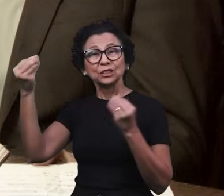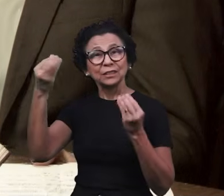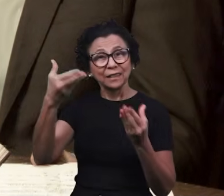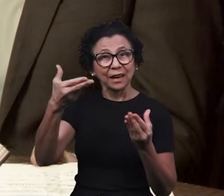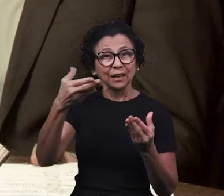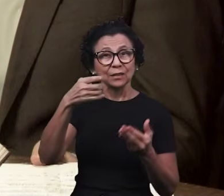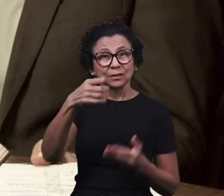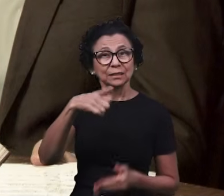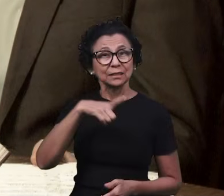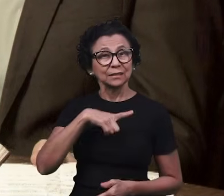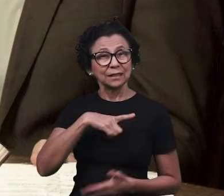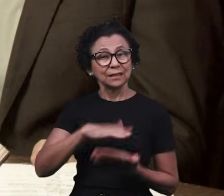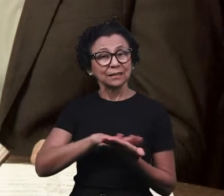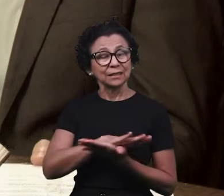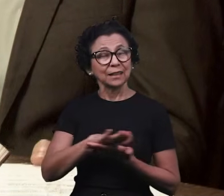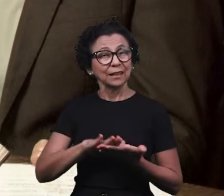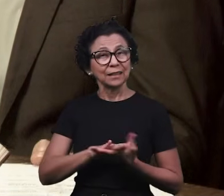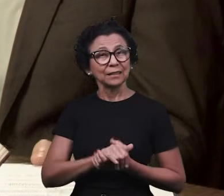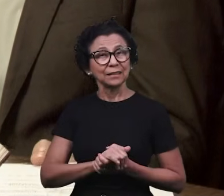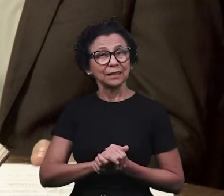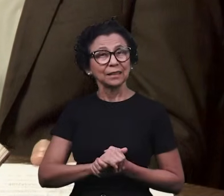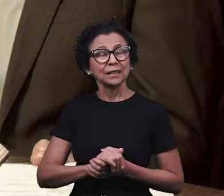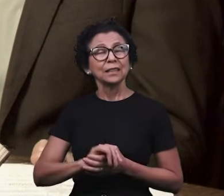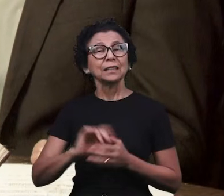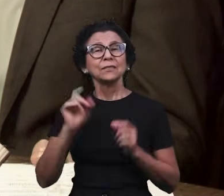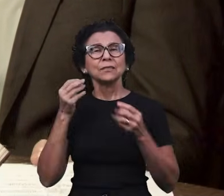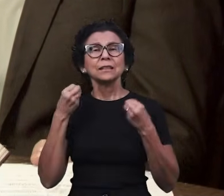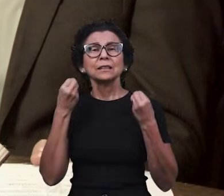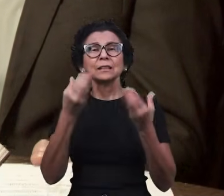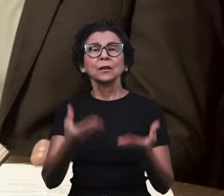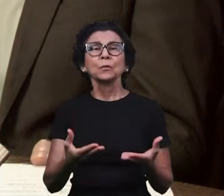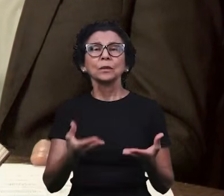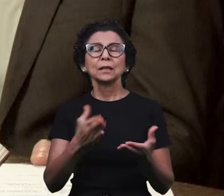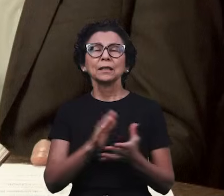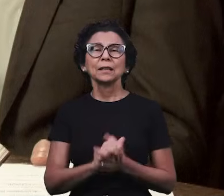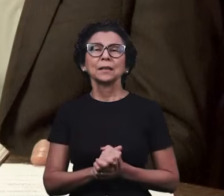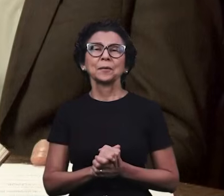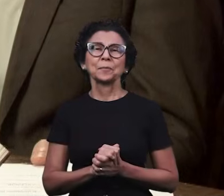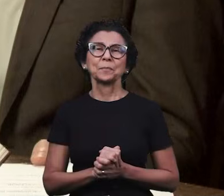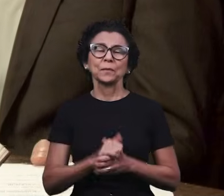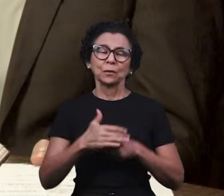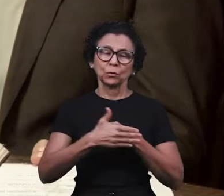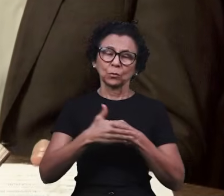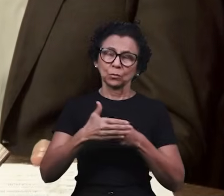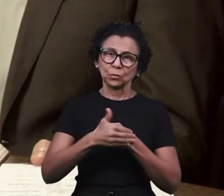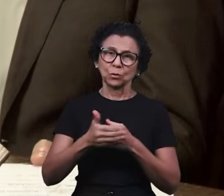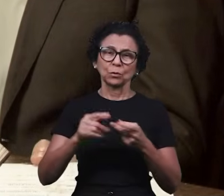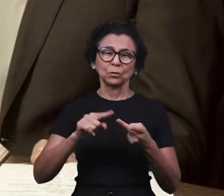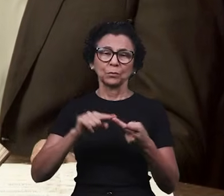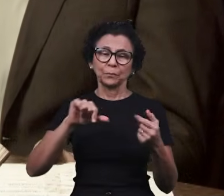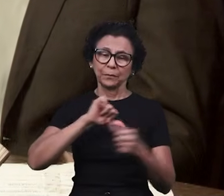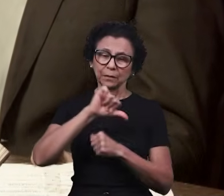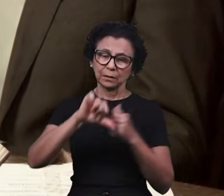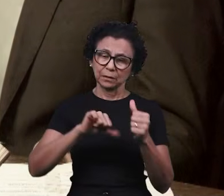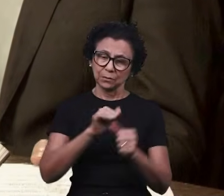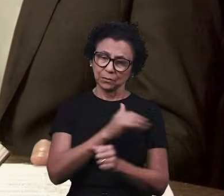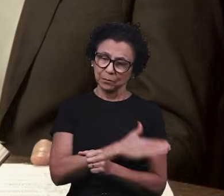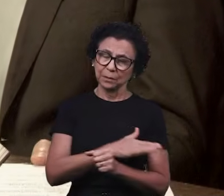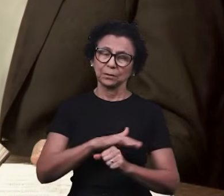a palavra dele que te lava, é a palavra dele que te transforma. E depois você vai para as